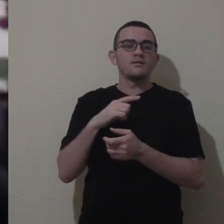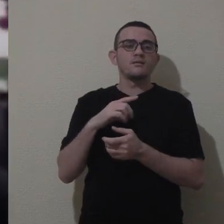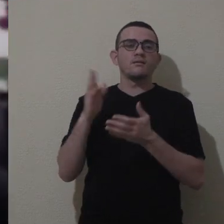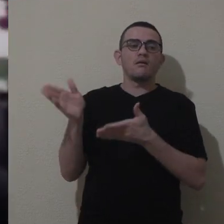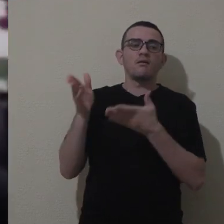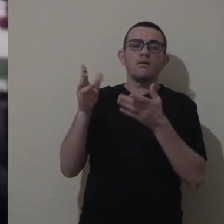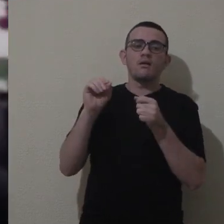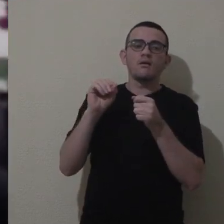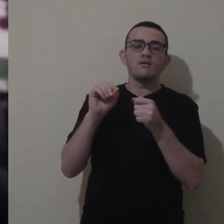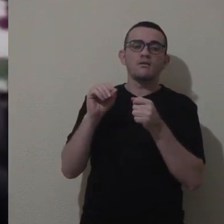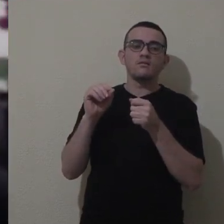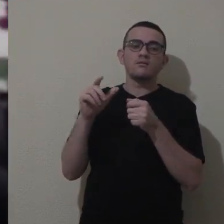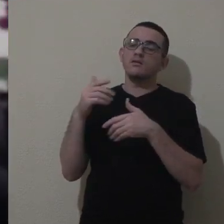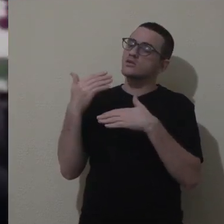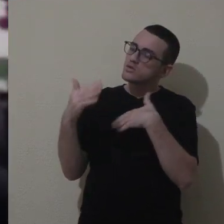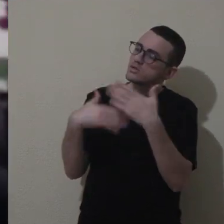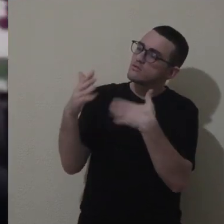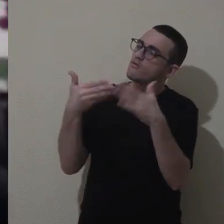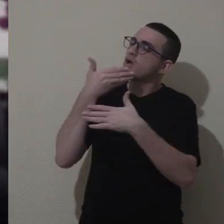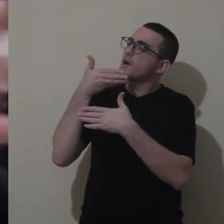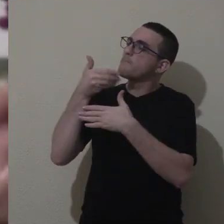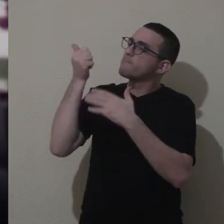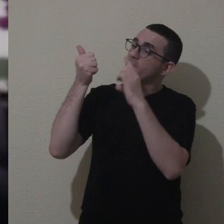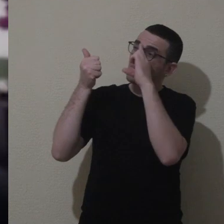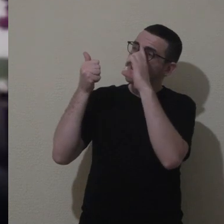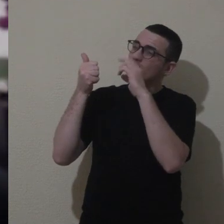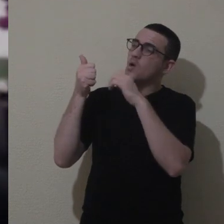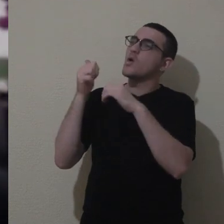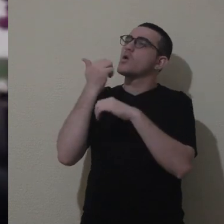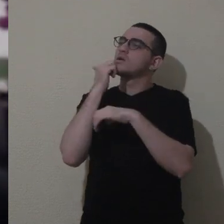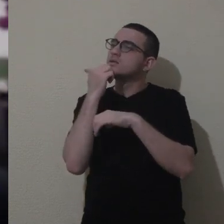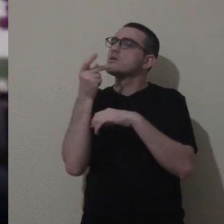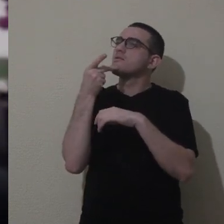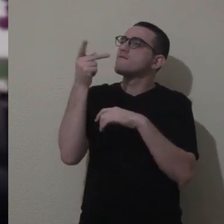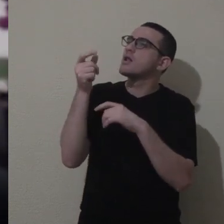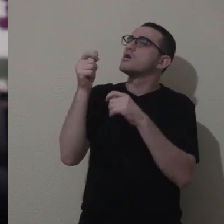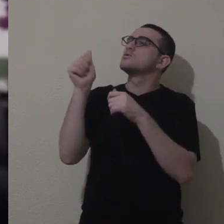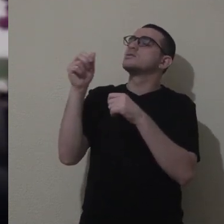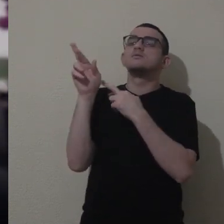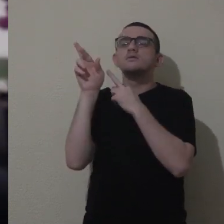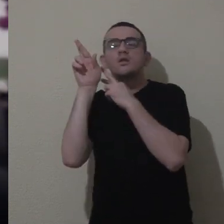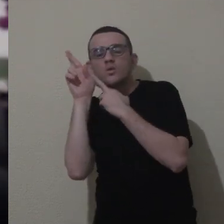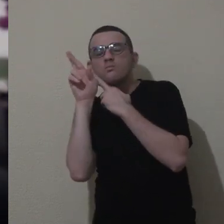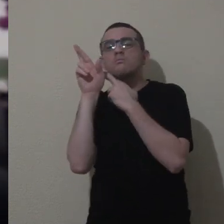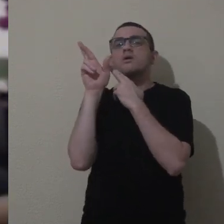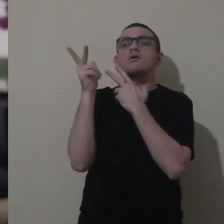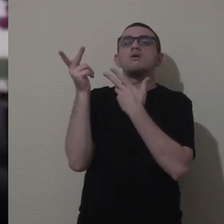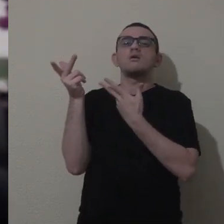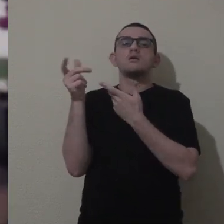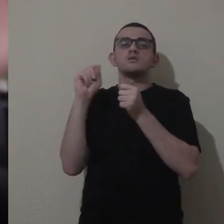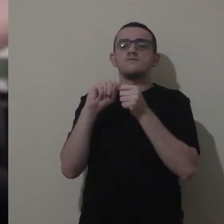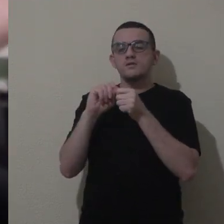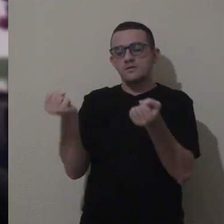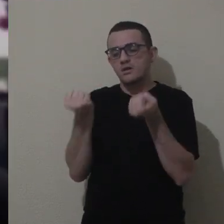você vai, digamos, desenvolver melhor, né? A ciência está te falando, se você dormir, né?